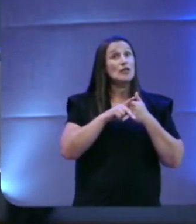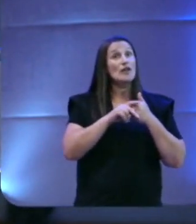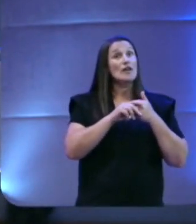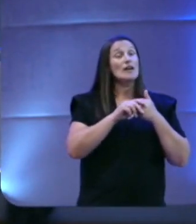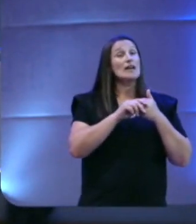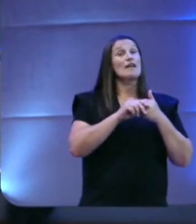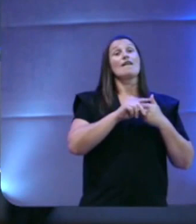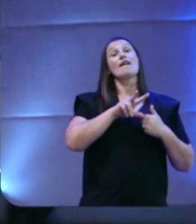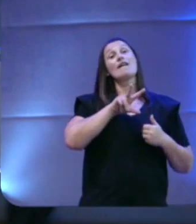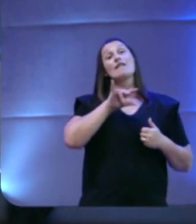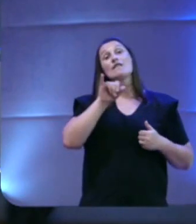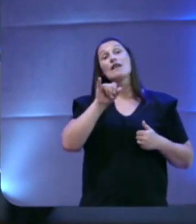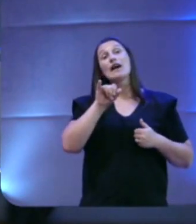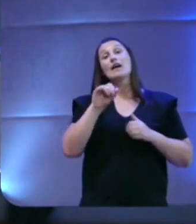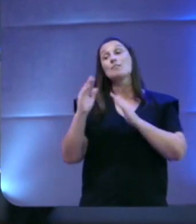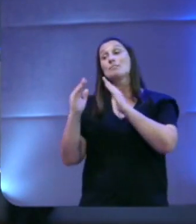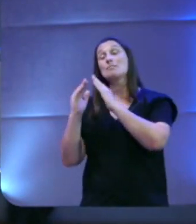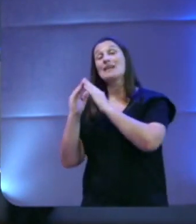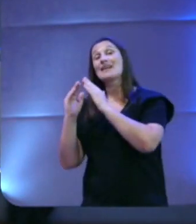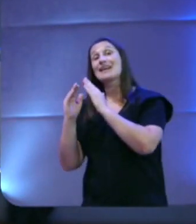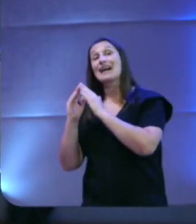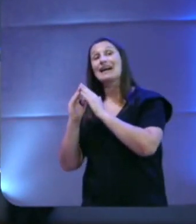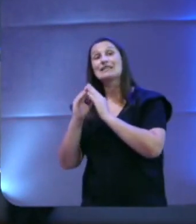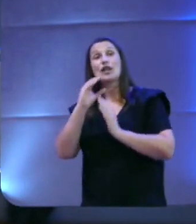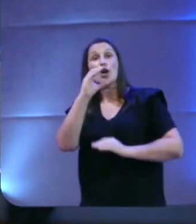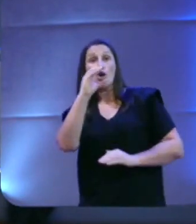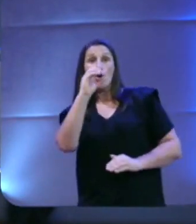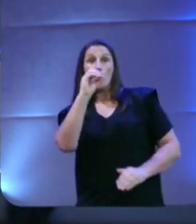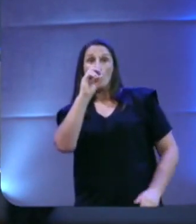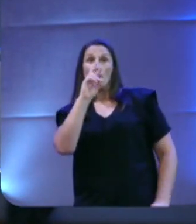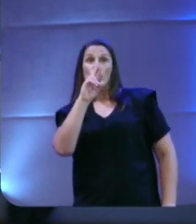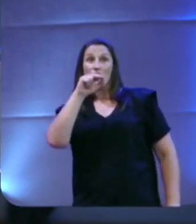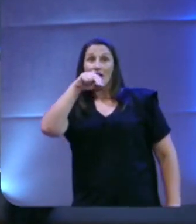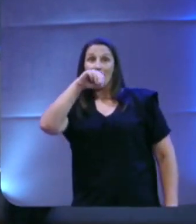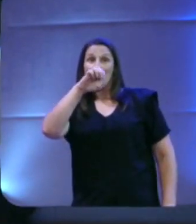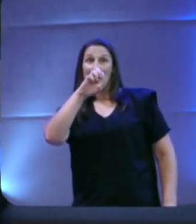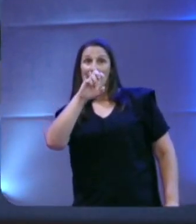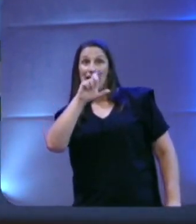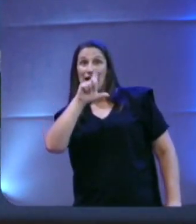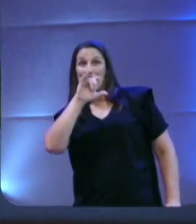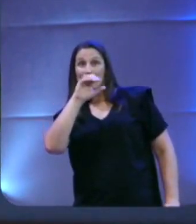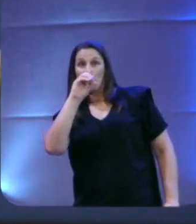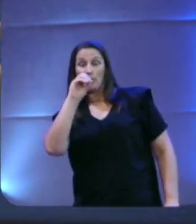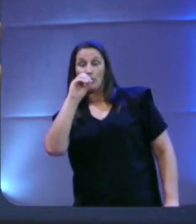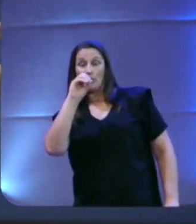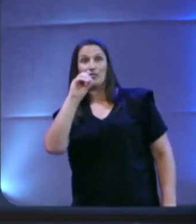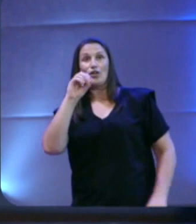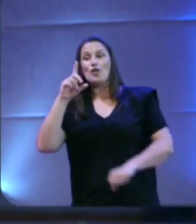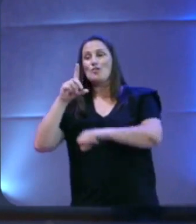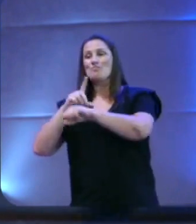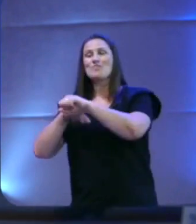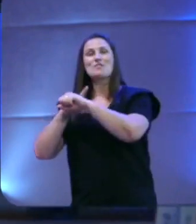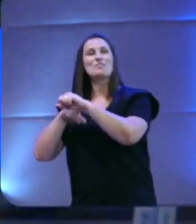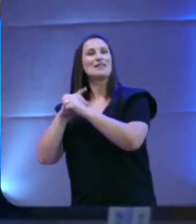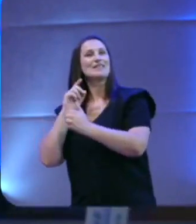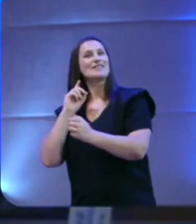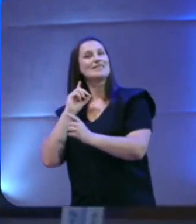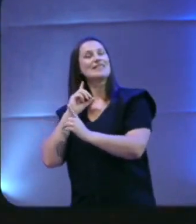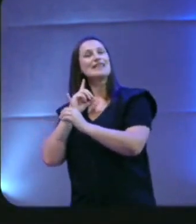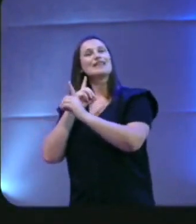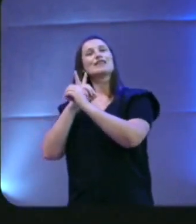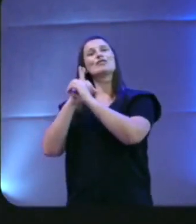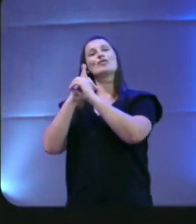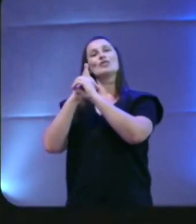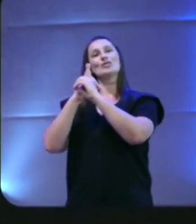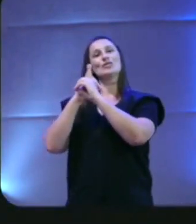Cornélio, o primeiro gentil, né, que a Bíblia registra, que foi ali, teve aquele momento de encontro. A mensagem de Deus foi